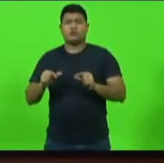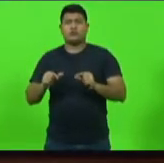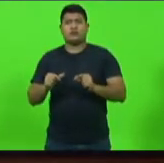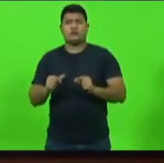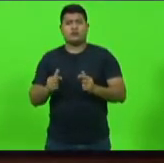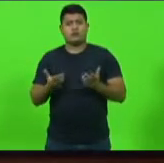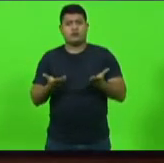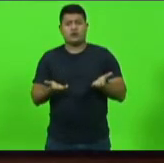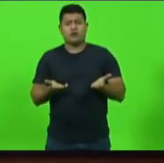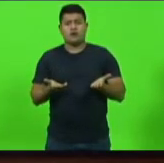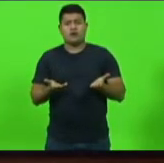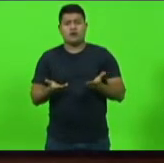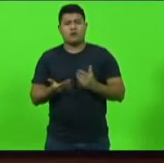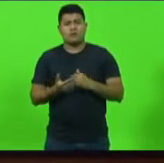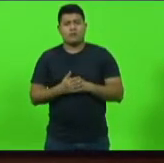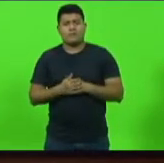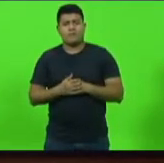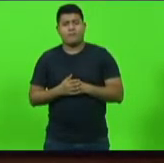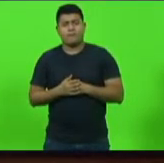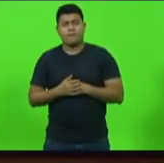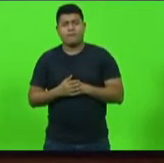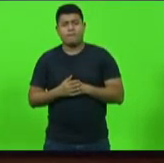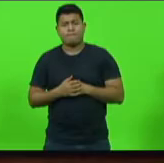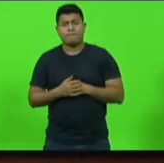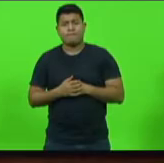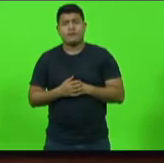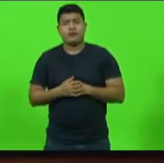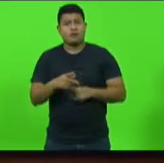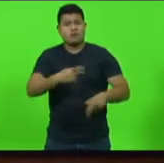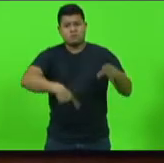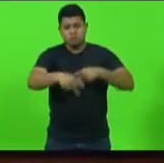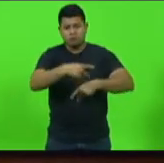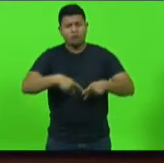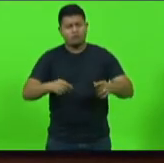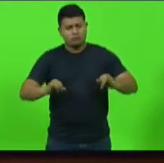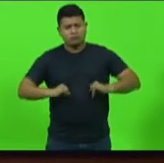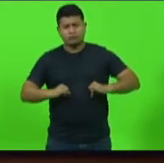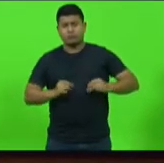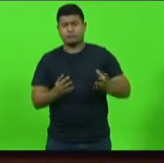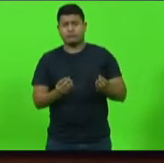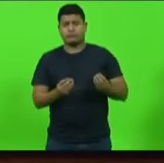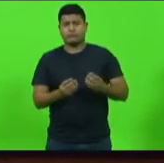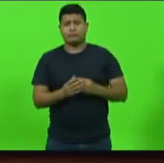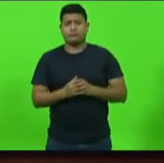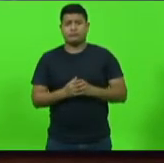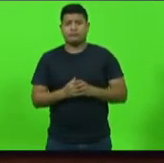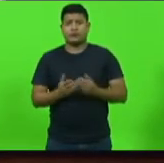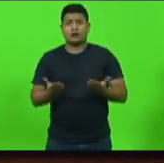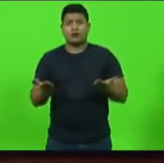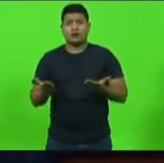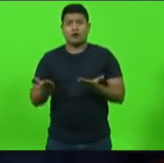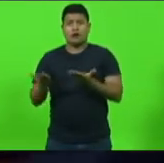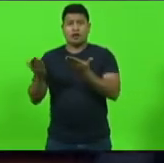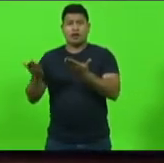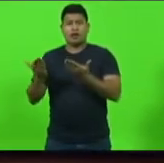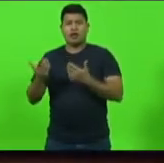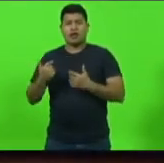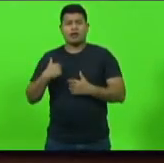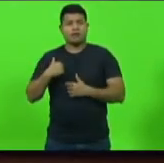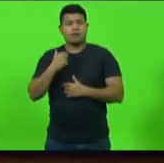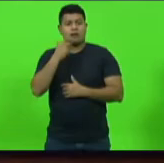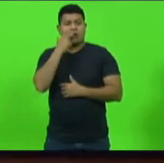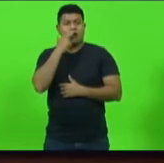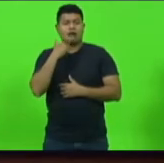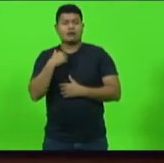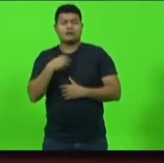R$6,20. Então, o povo está sofrendo muito. E aqui vem os mares de bondade.